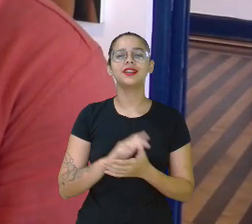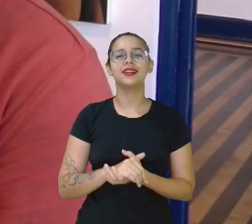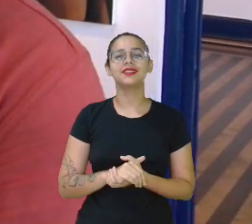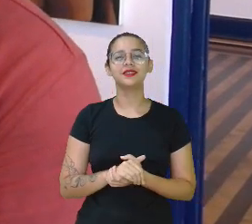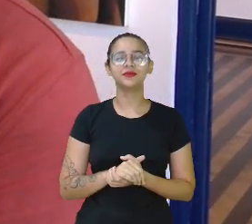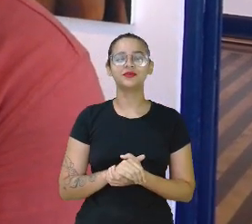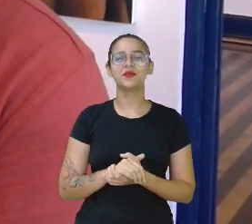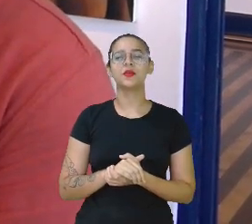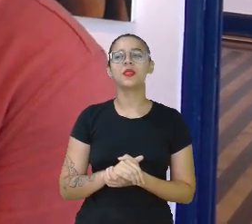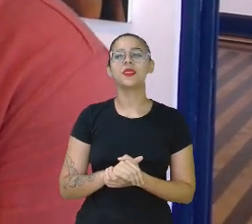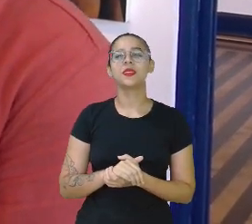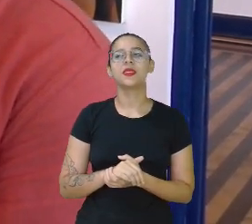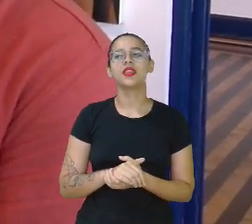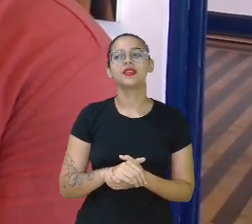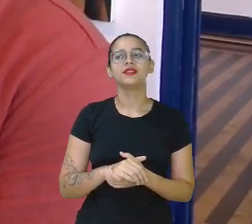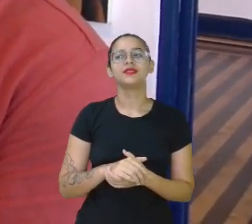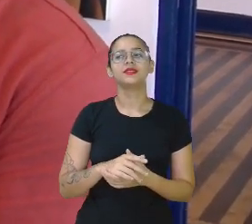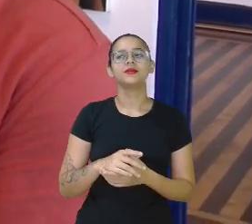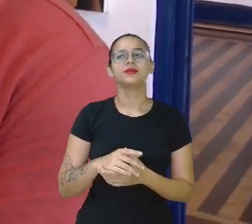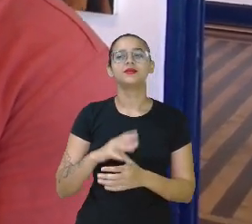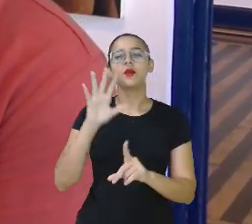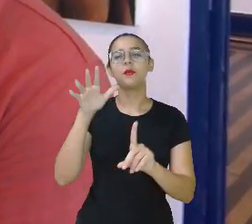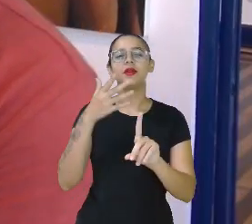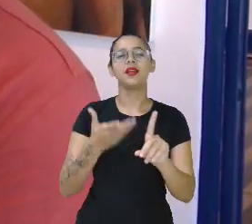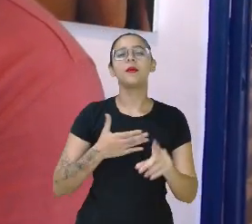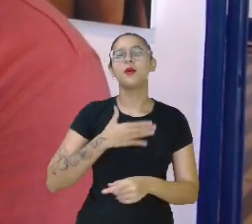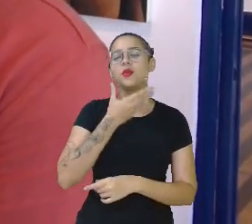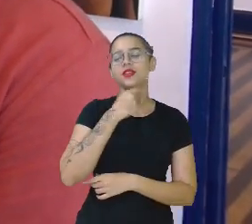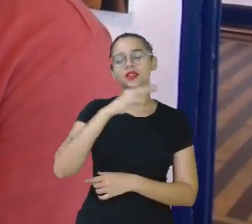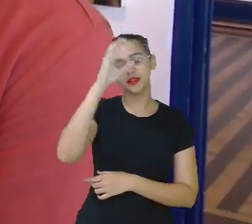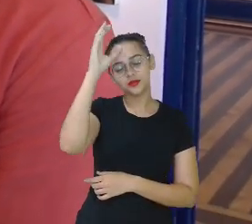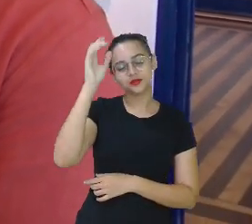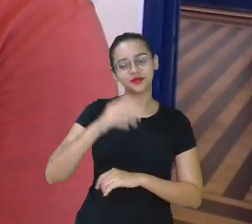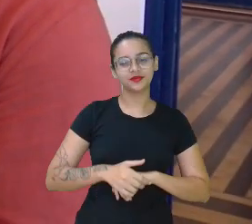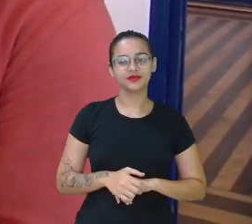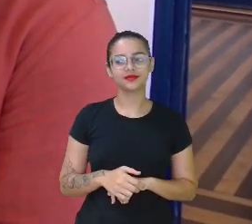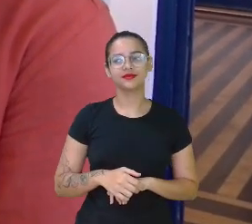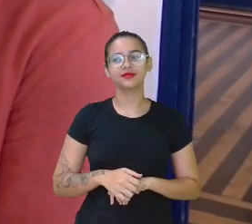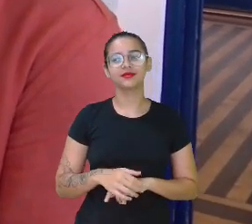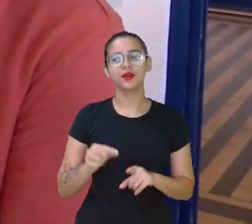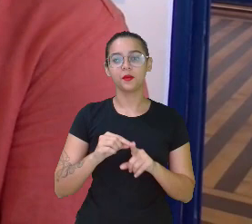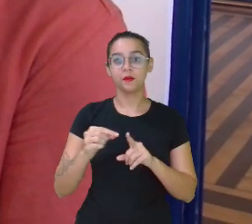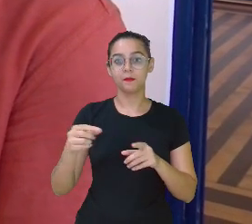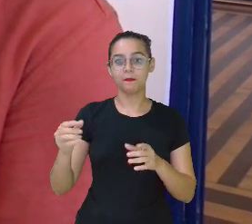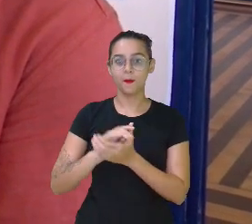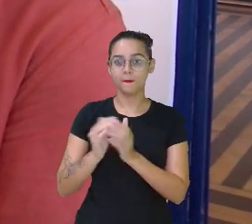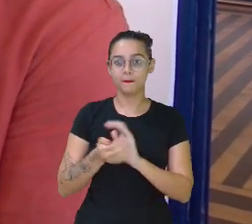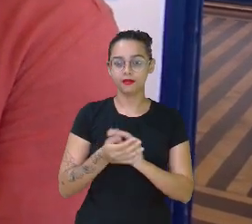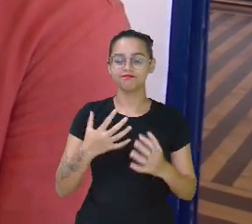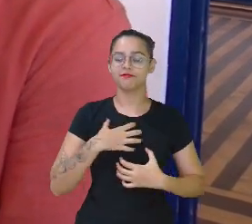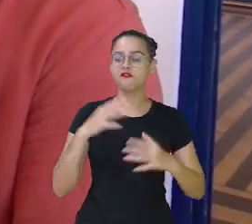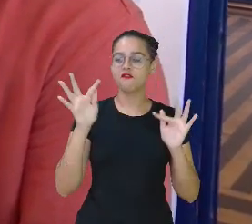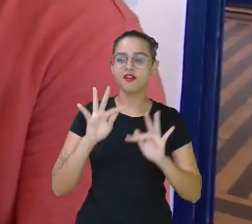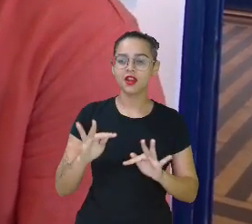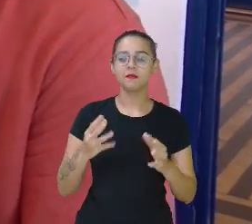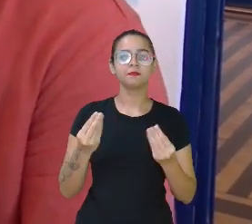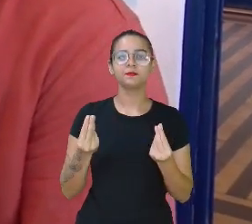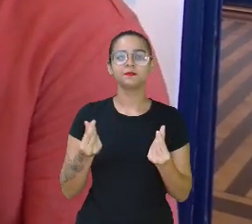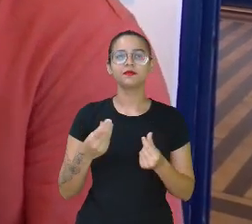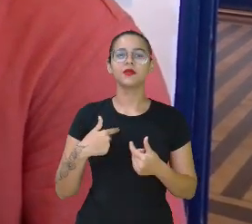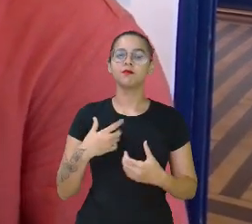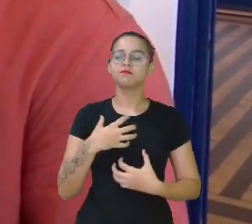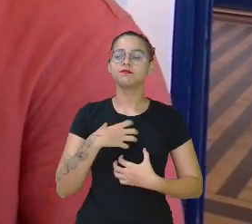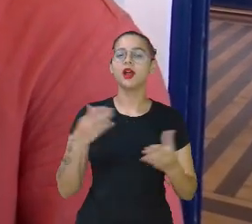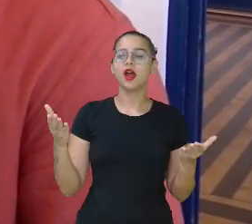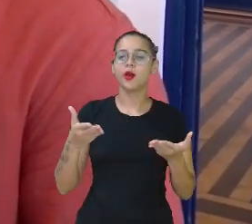do Beco, Caldinho do Beco, na zona oeste do Recife, no bairro do Barro. Tenho certeza que ele está muito feliz e muito realizado, assim como eu estou.